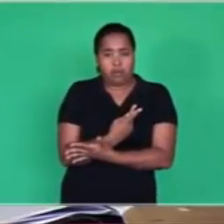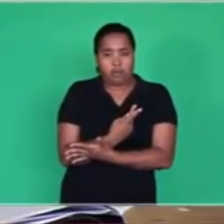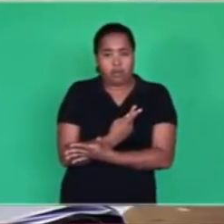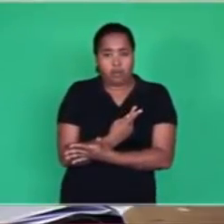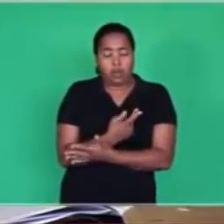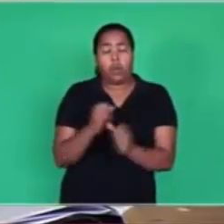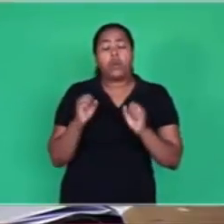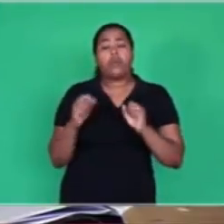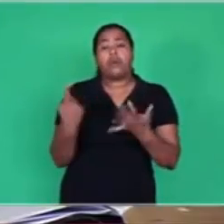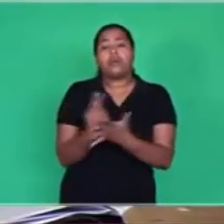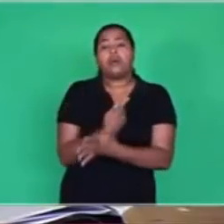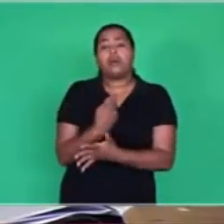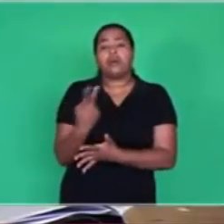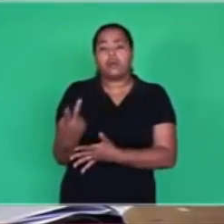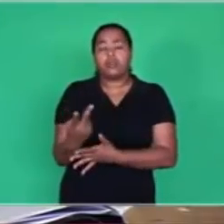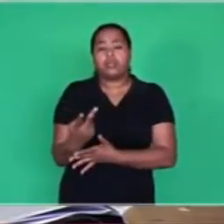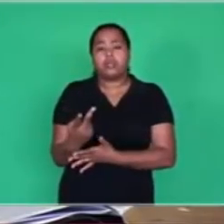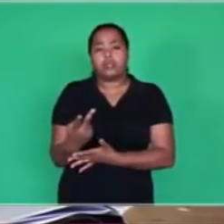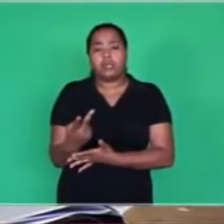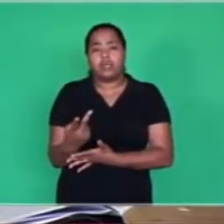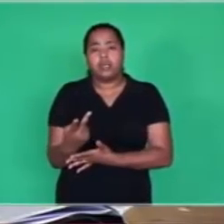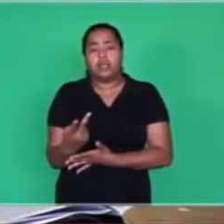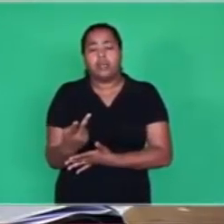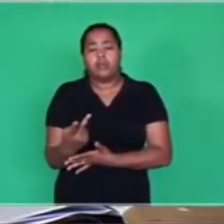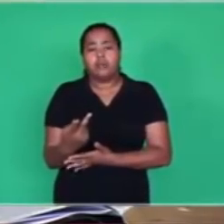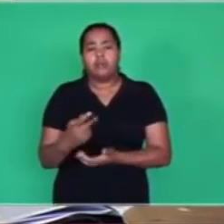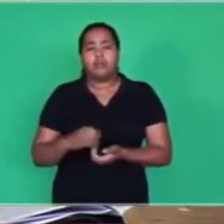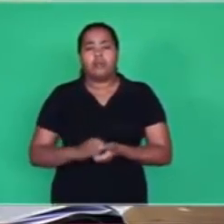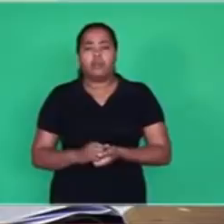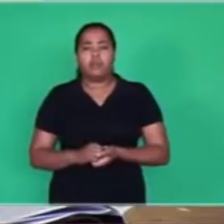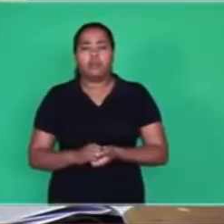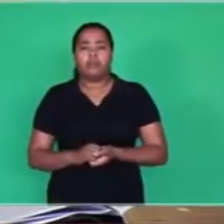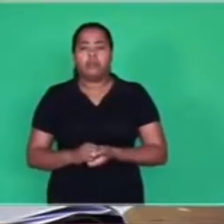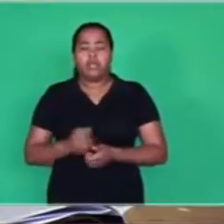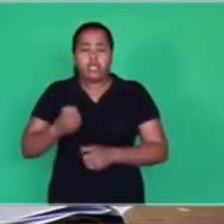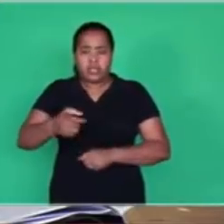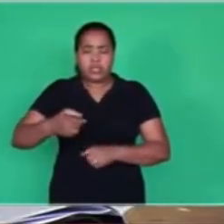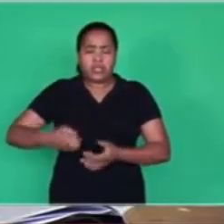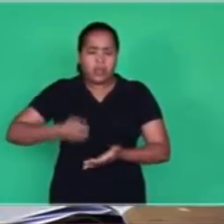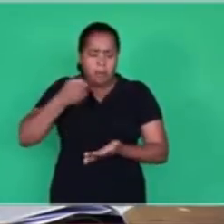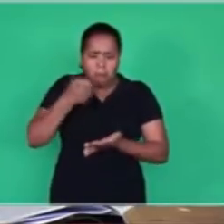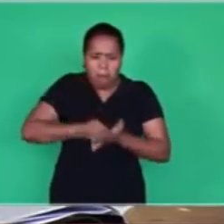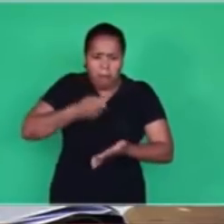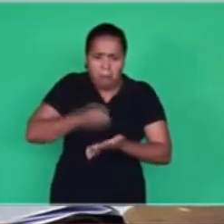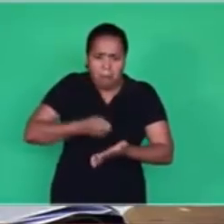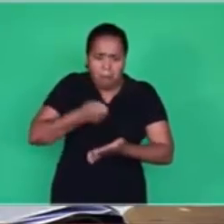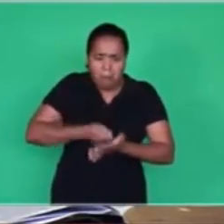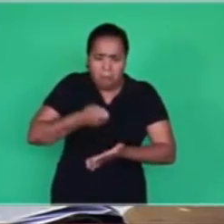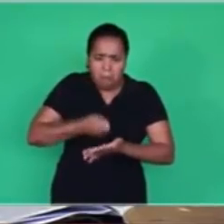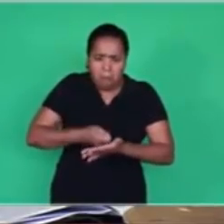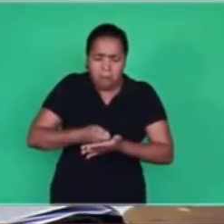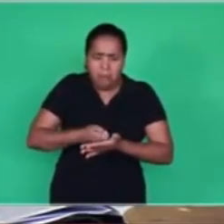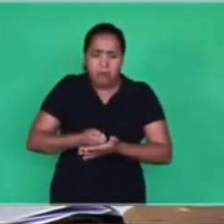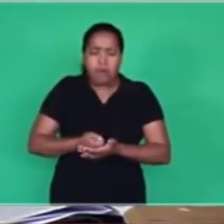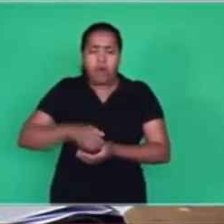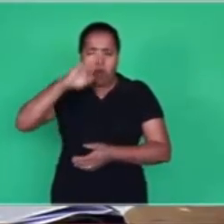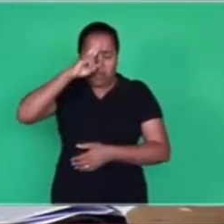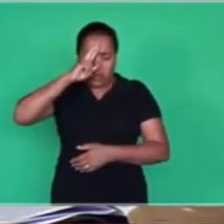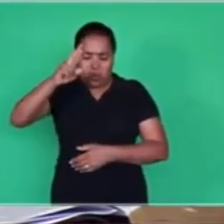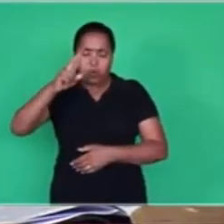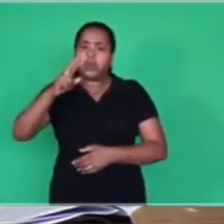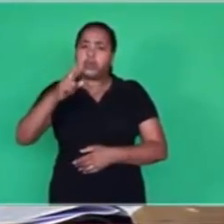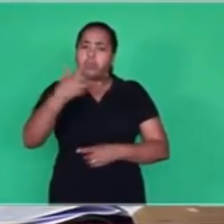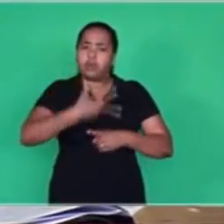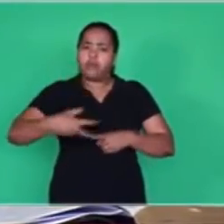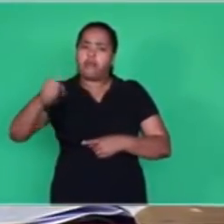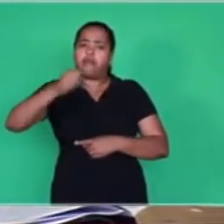pode acontecer com quem tem uma gangrena. Você tem uma gangrena, vem uma praga, de repente, e o Senhor vai vencer essa batalha com a praga,